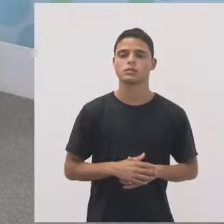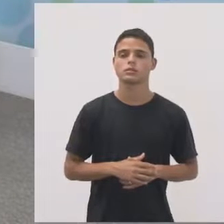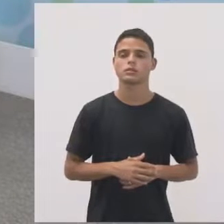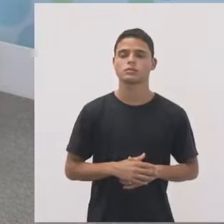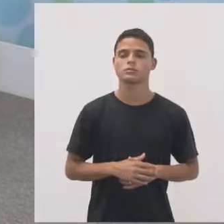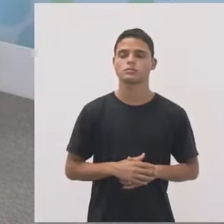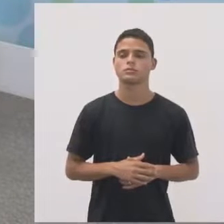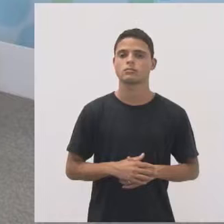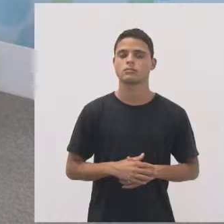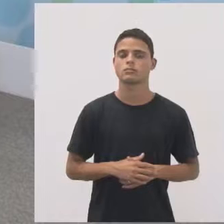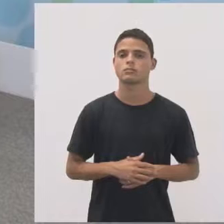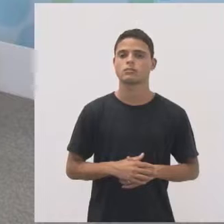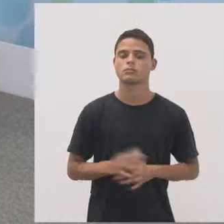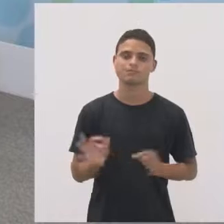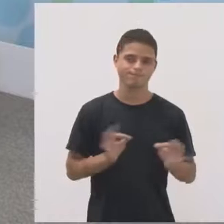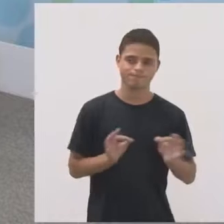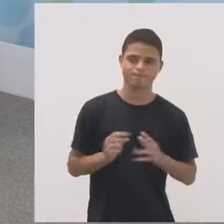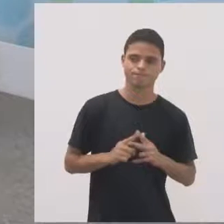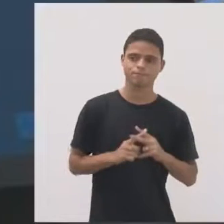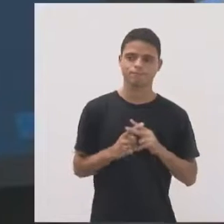assim...